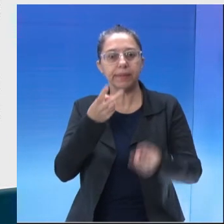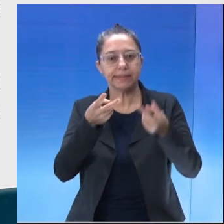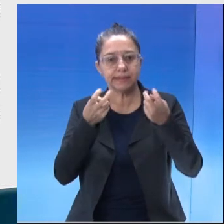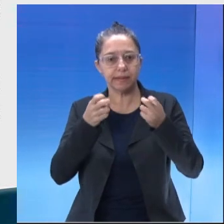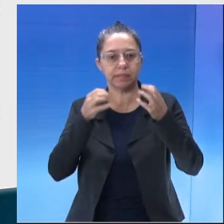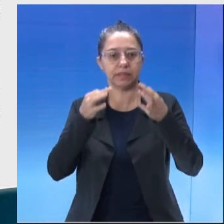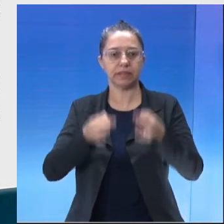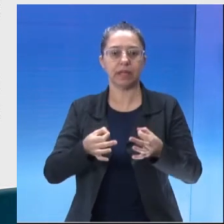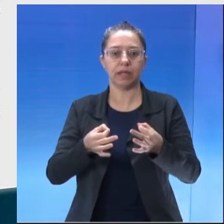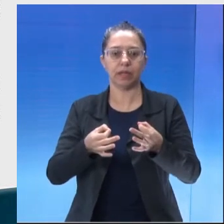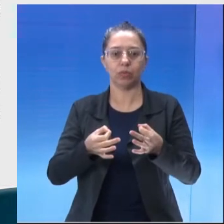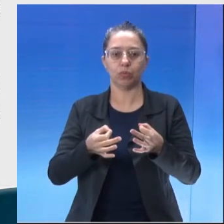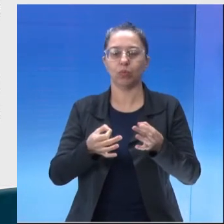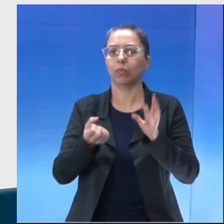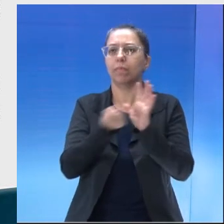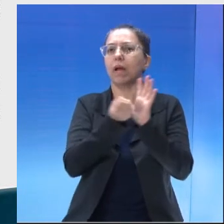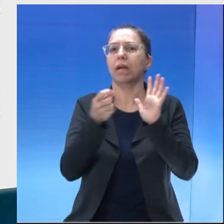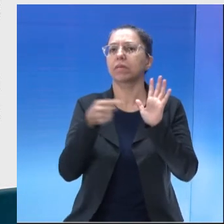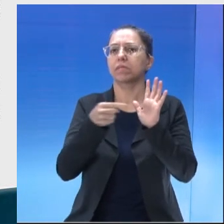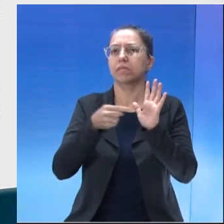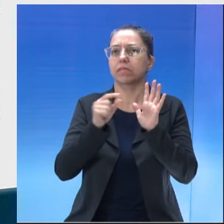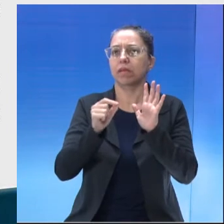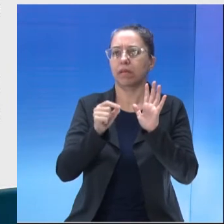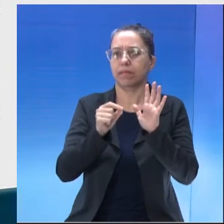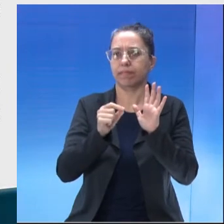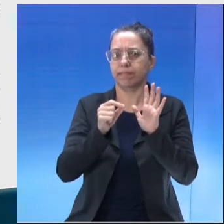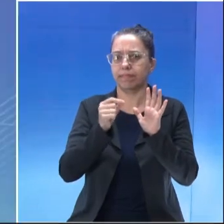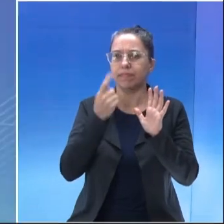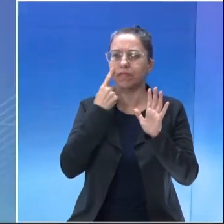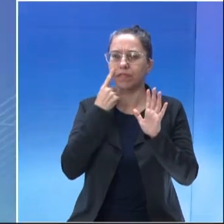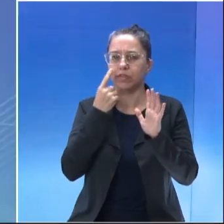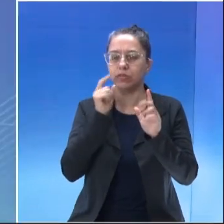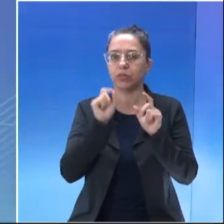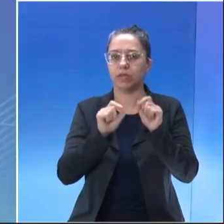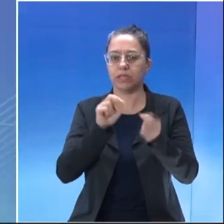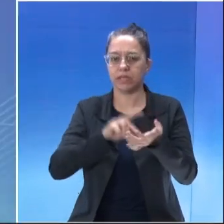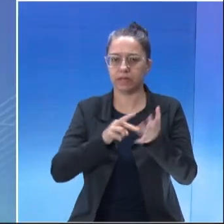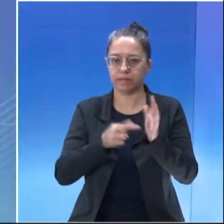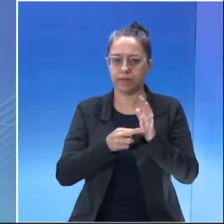pela autora. O que é marcas de interlocução? Vamos lá, interlocução.